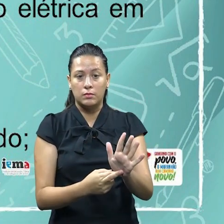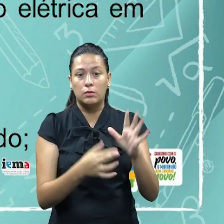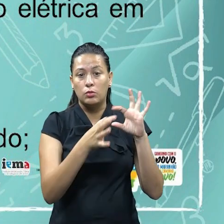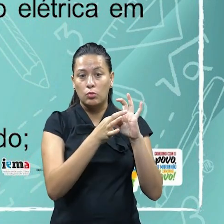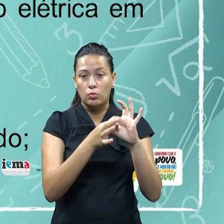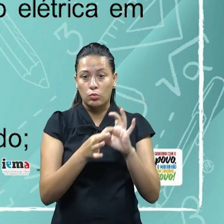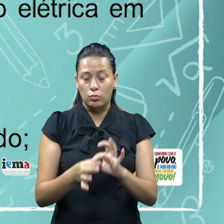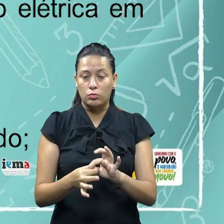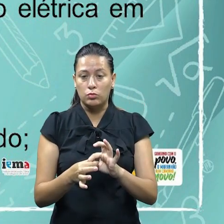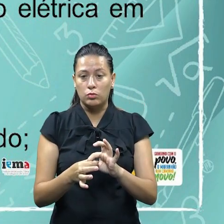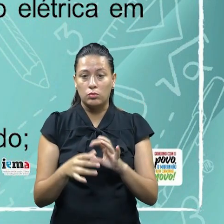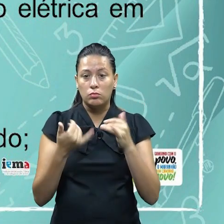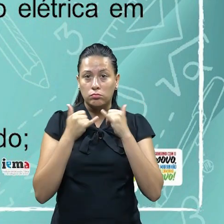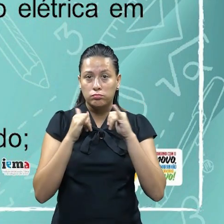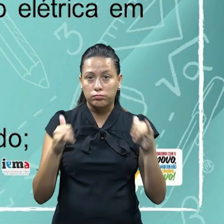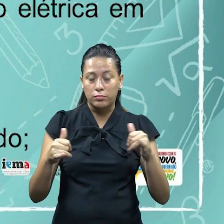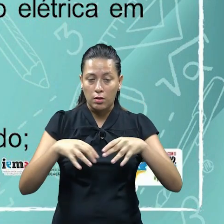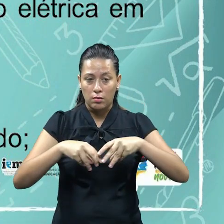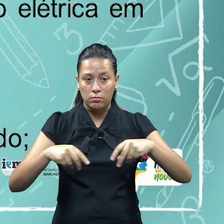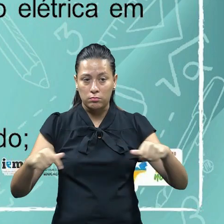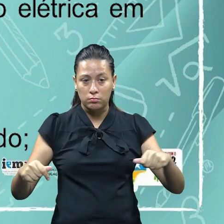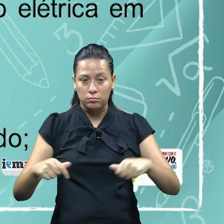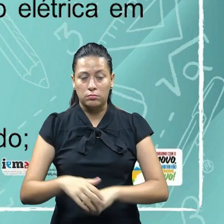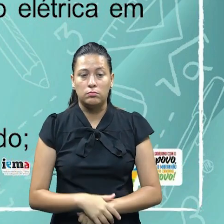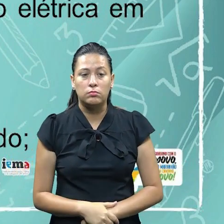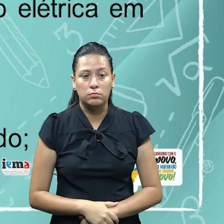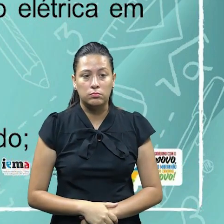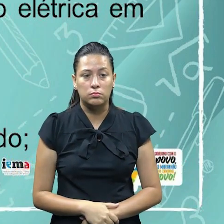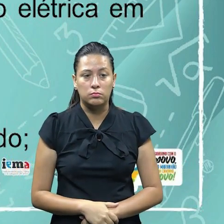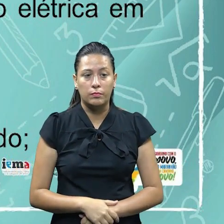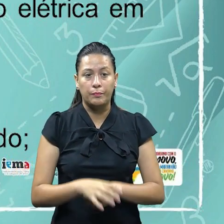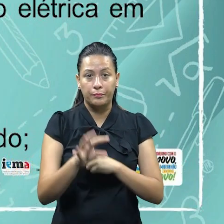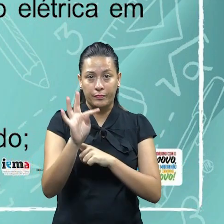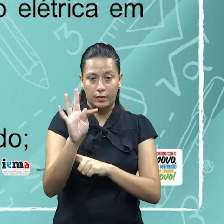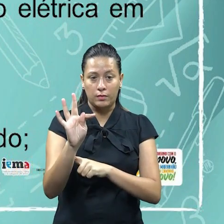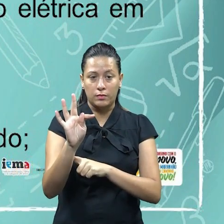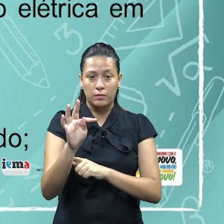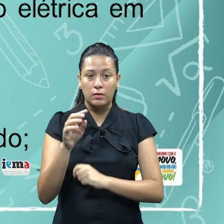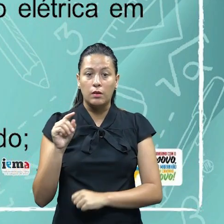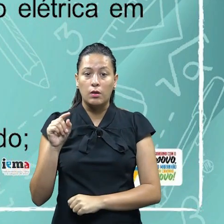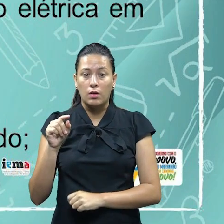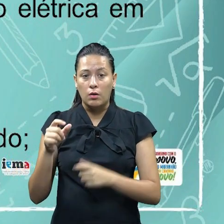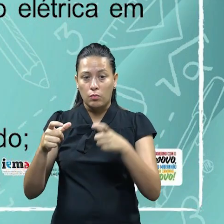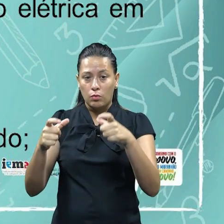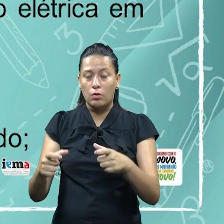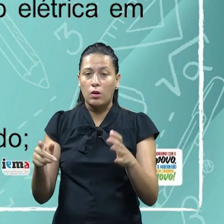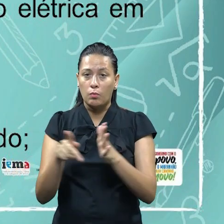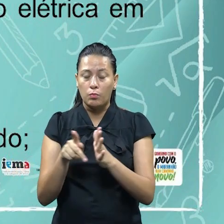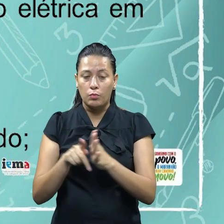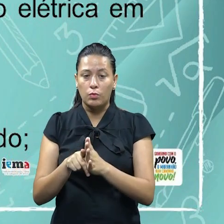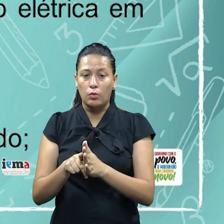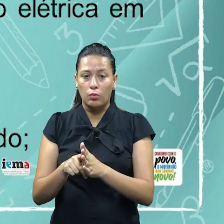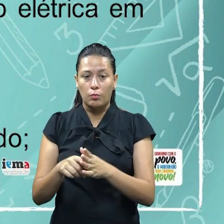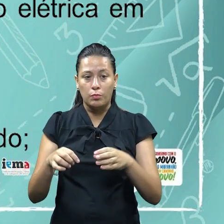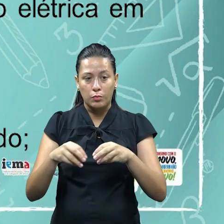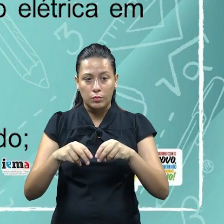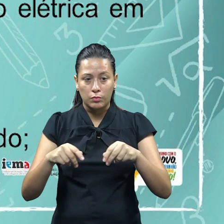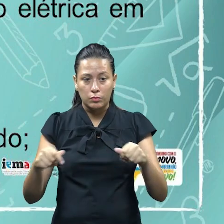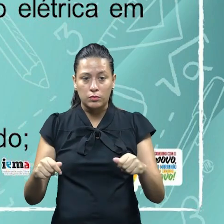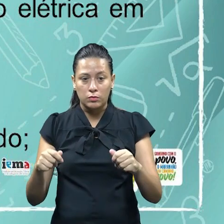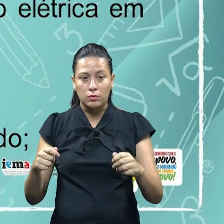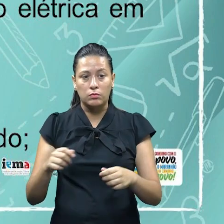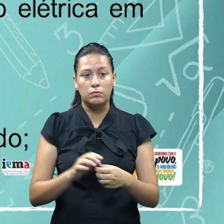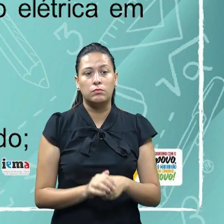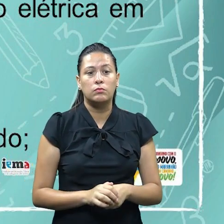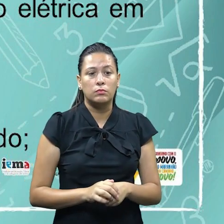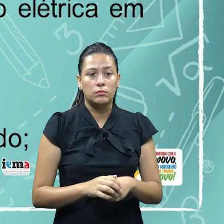da alimentação em relação à terra. T, um ponto diretamente aterrado e isolado de todas as